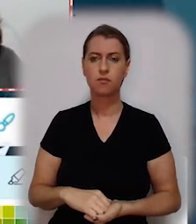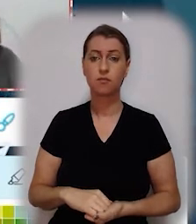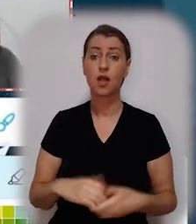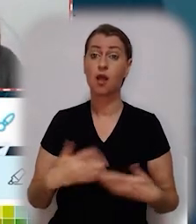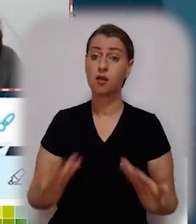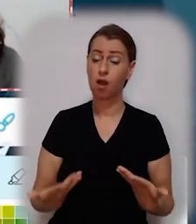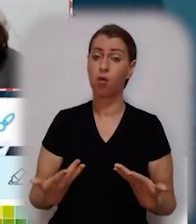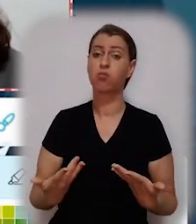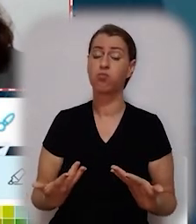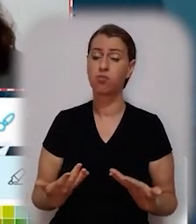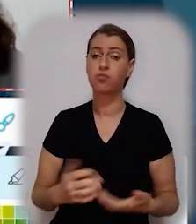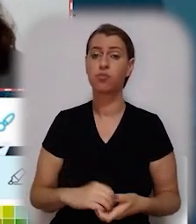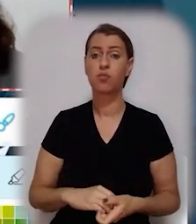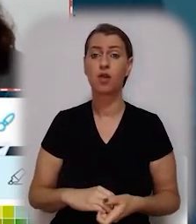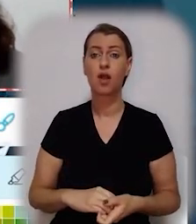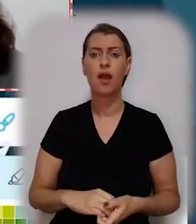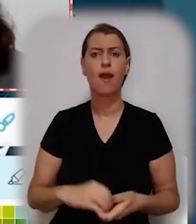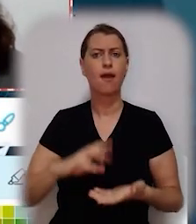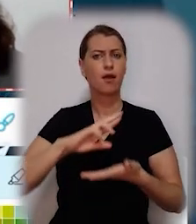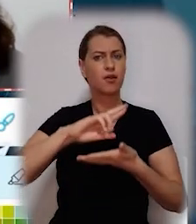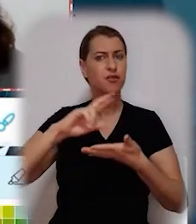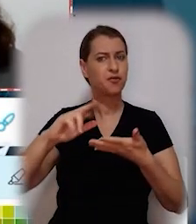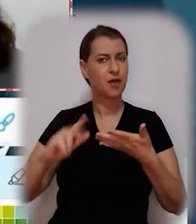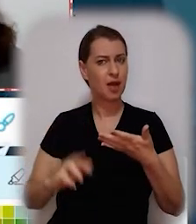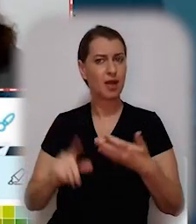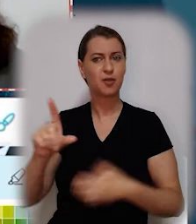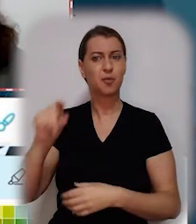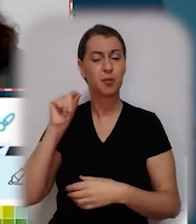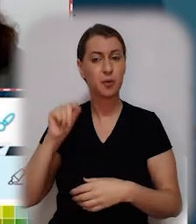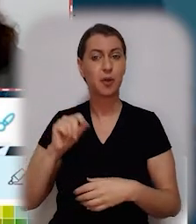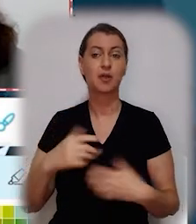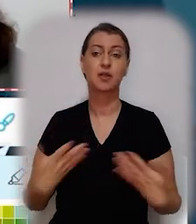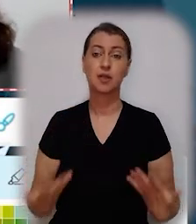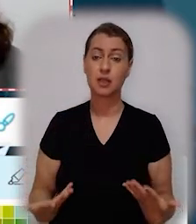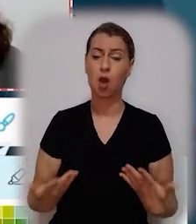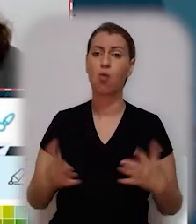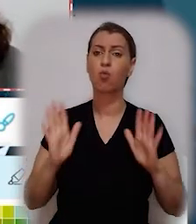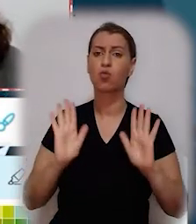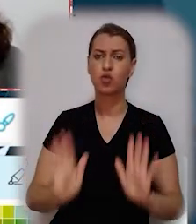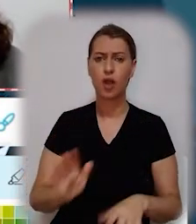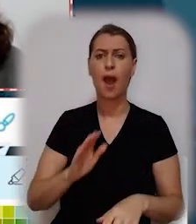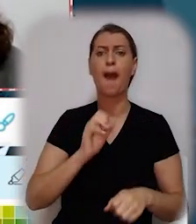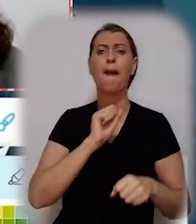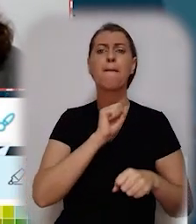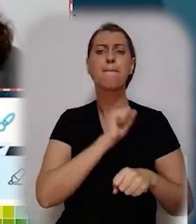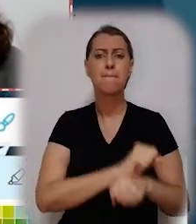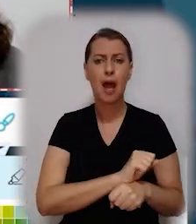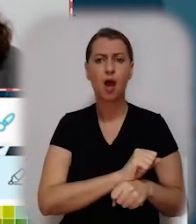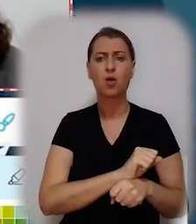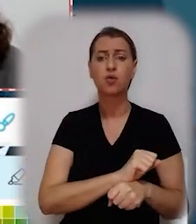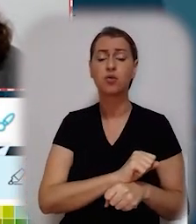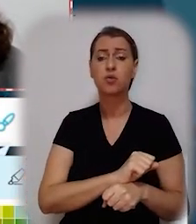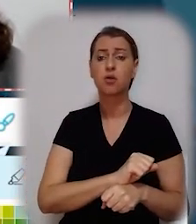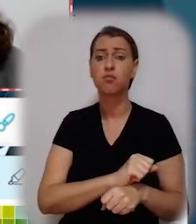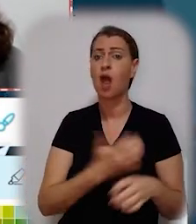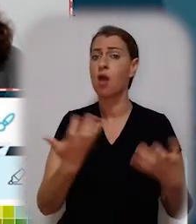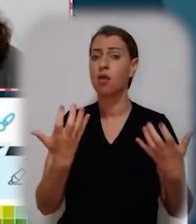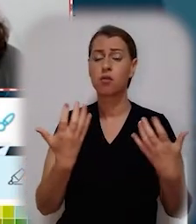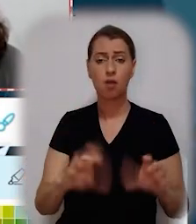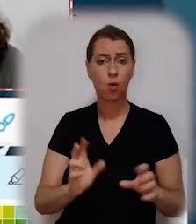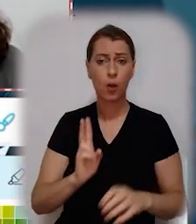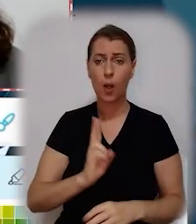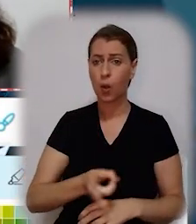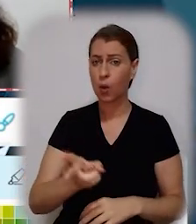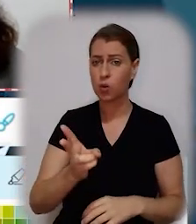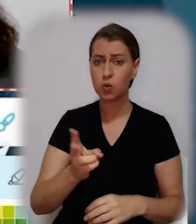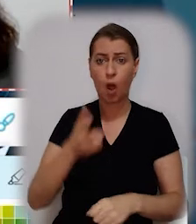Tá? Enfim, essas várias opções. Beleza. Deu uma pausa, quer parar, não quer fazer a gravação